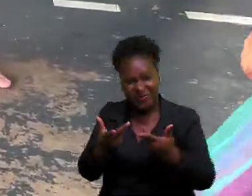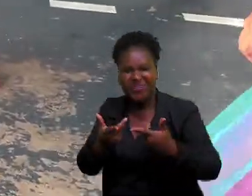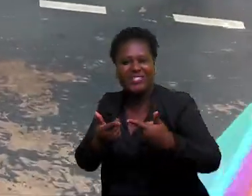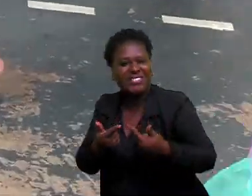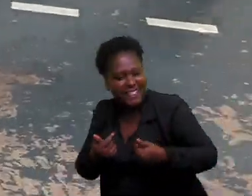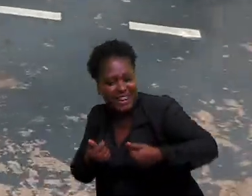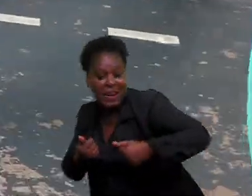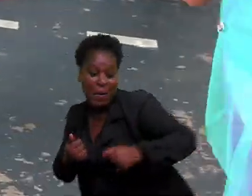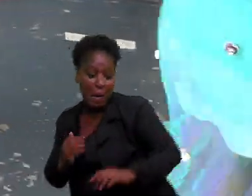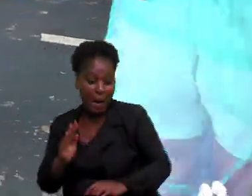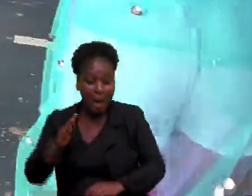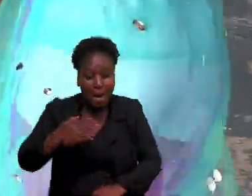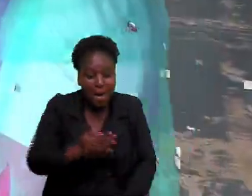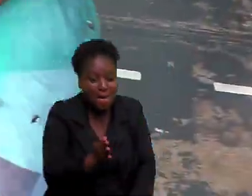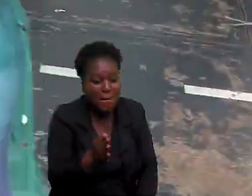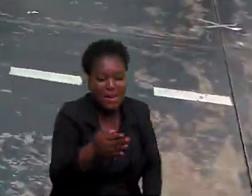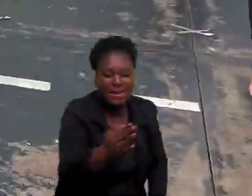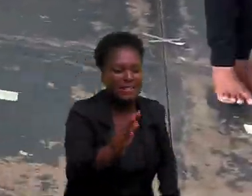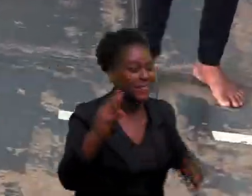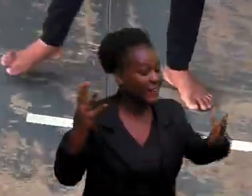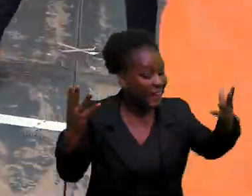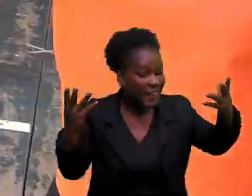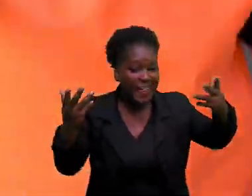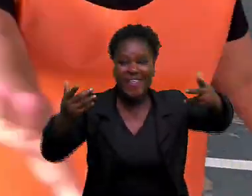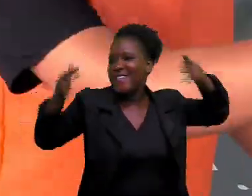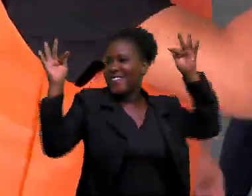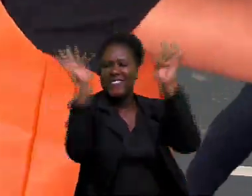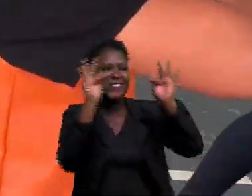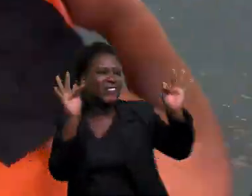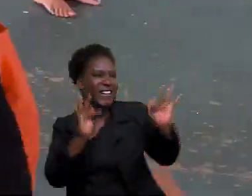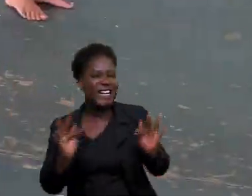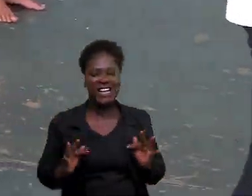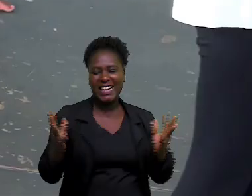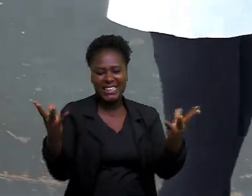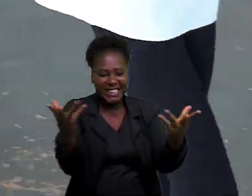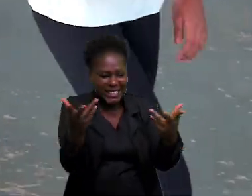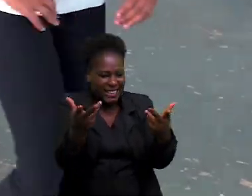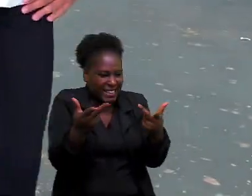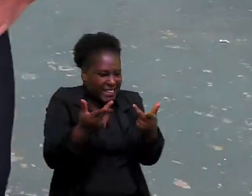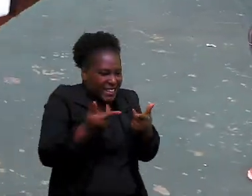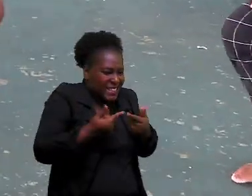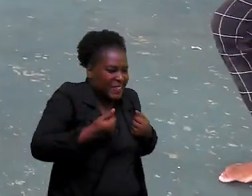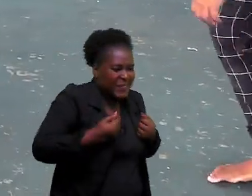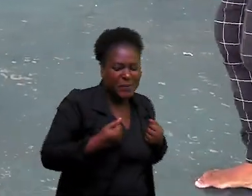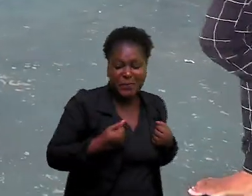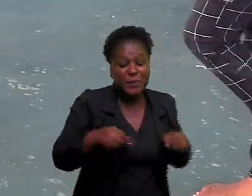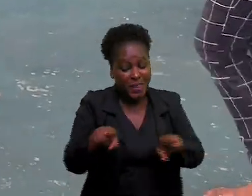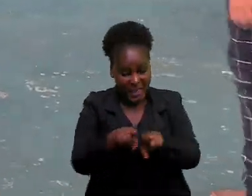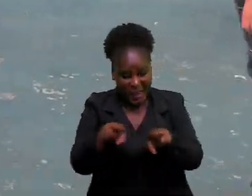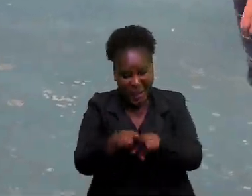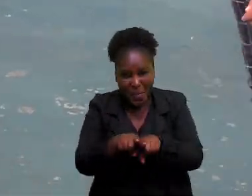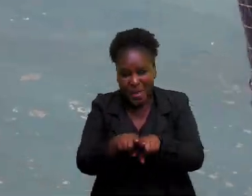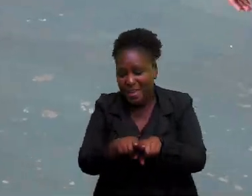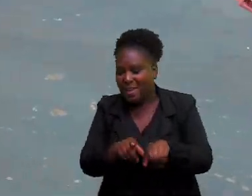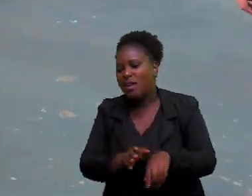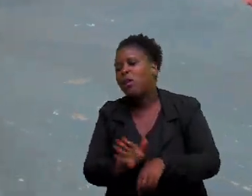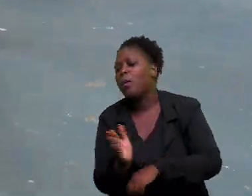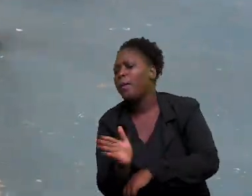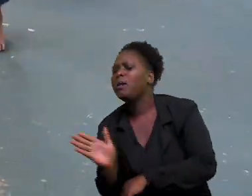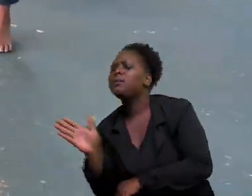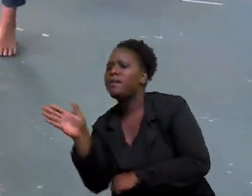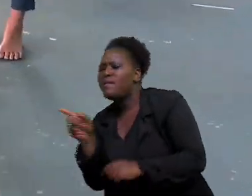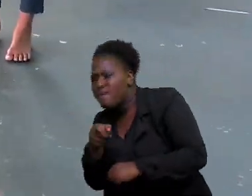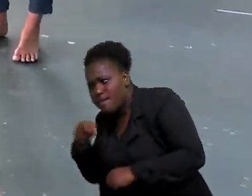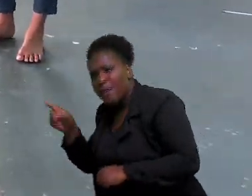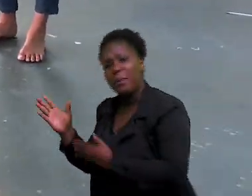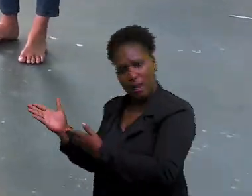O peixe vive contente aqui debaixo do mar. E o peixe que vai pra terra não